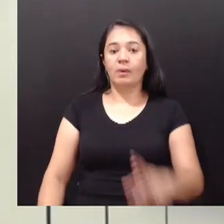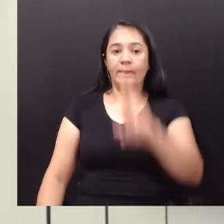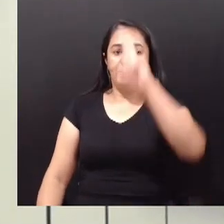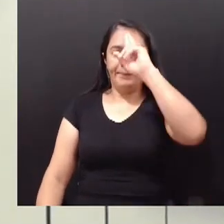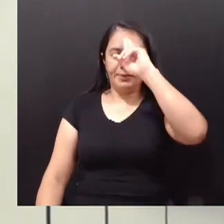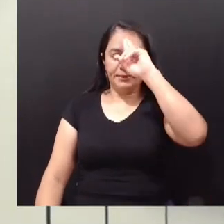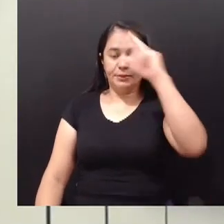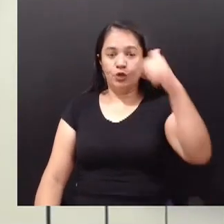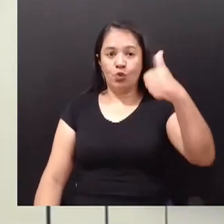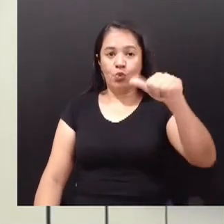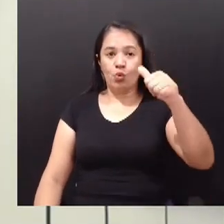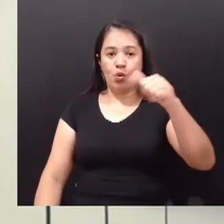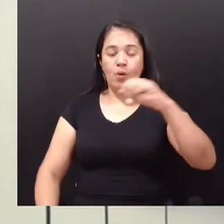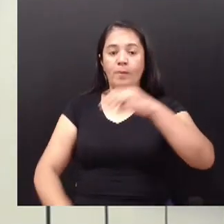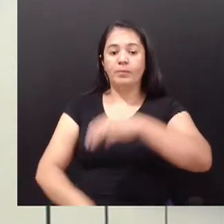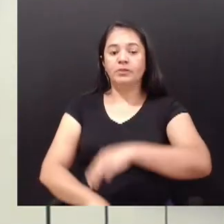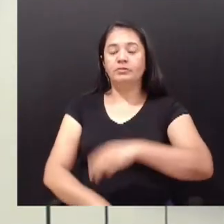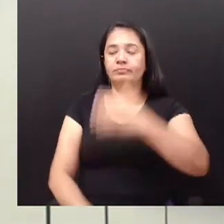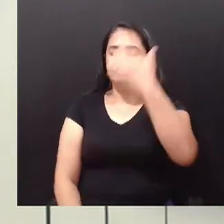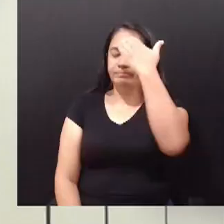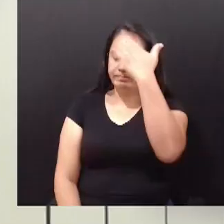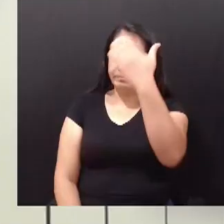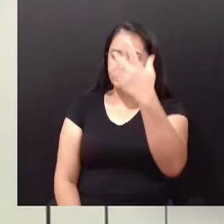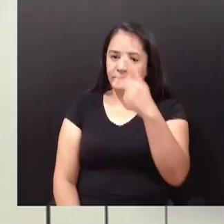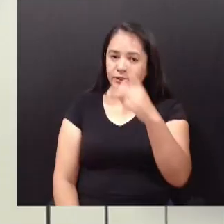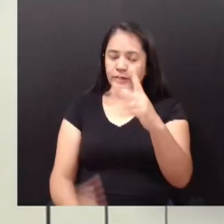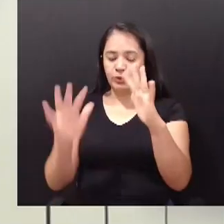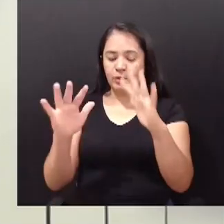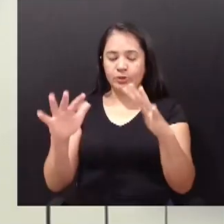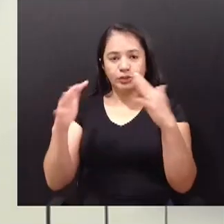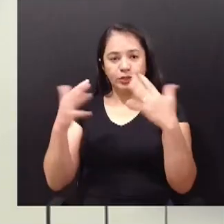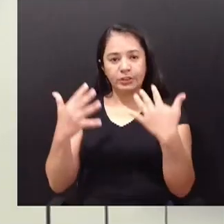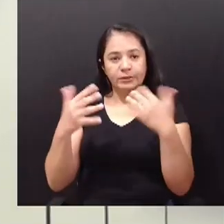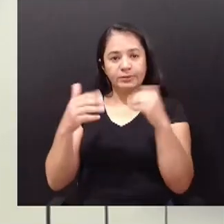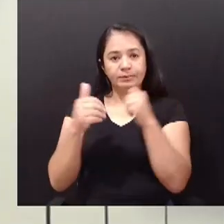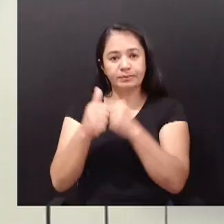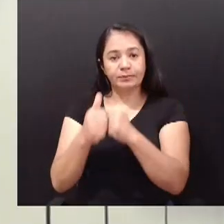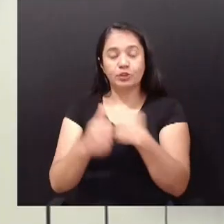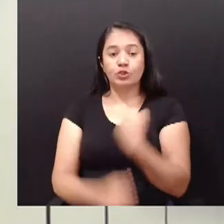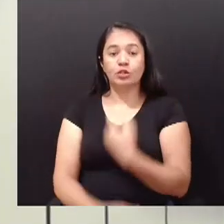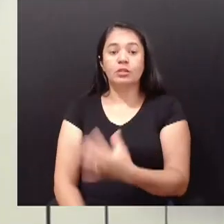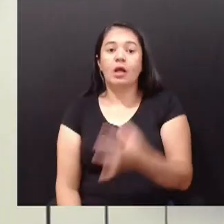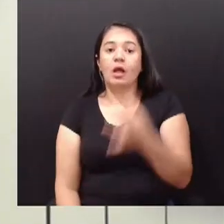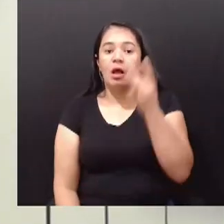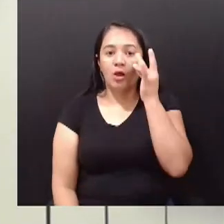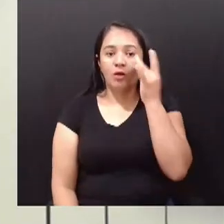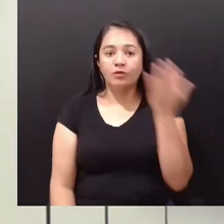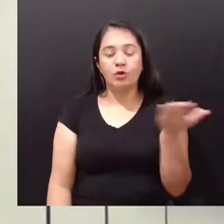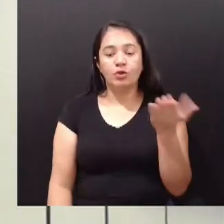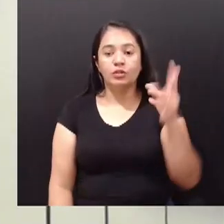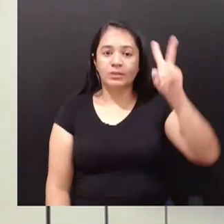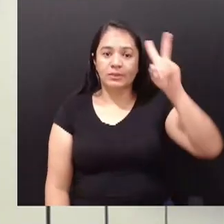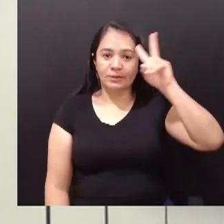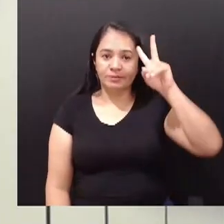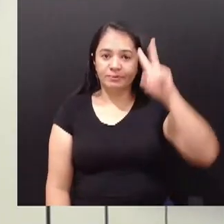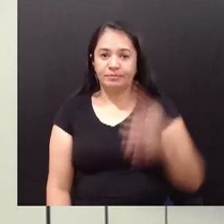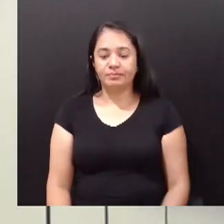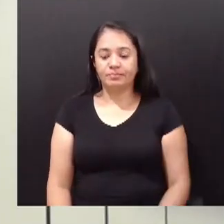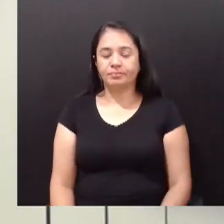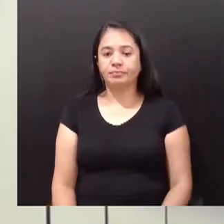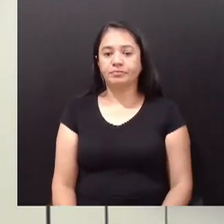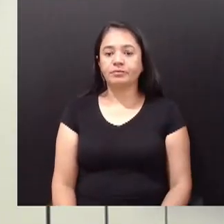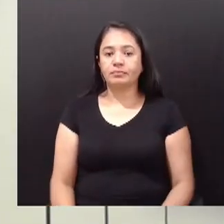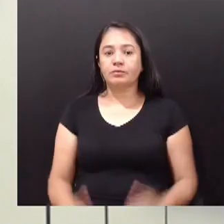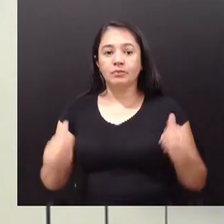12:11. Muito obrigado pela sua companhia, pela sua audiência. Estamos ao vivo nesta segunda-feira. E olha só, por iniciativa da